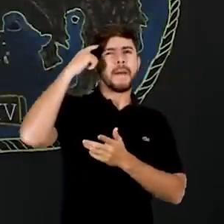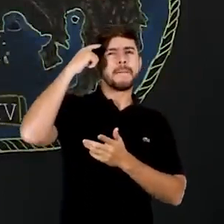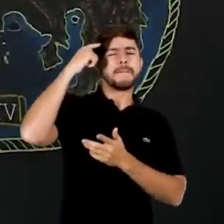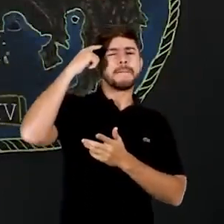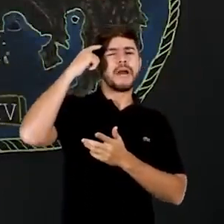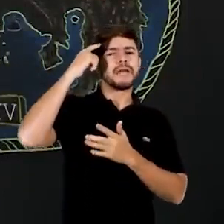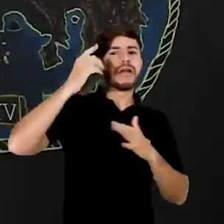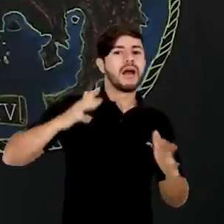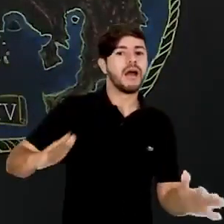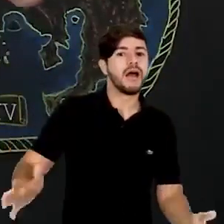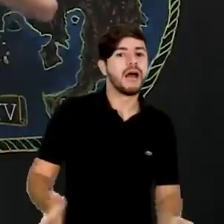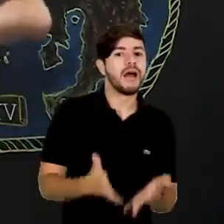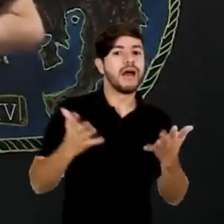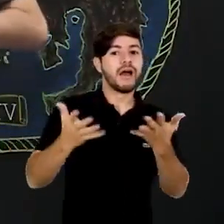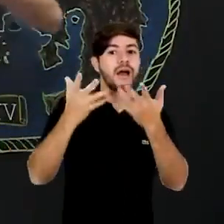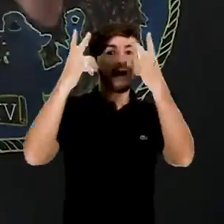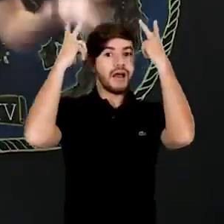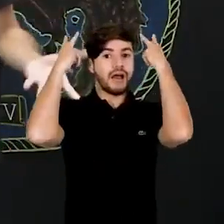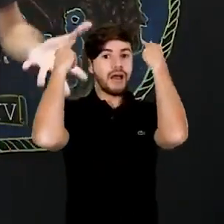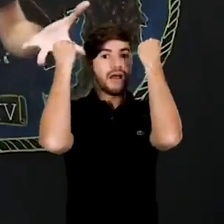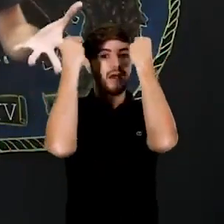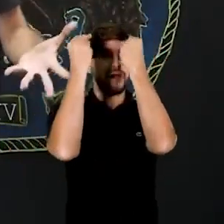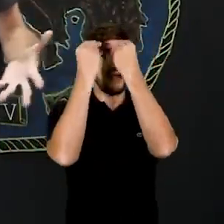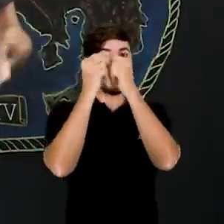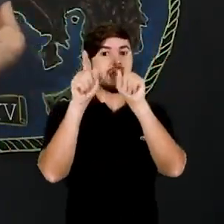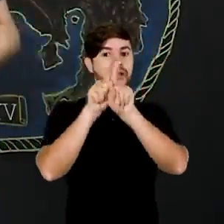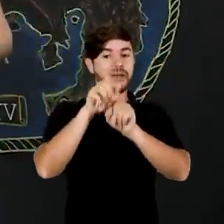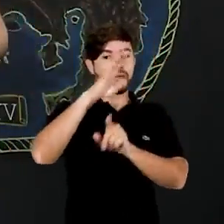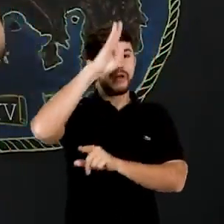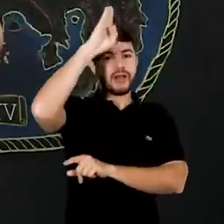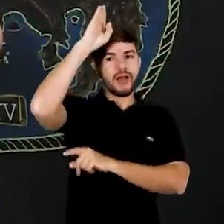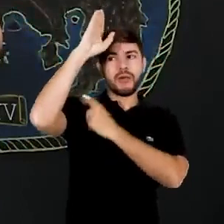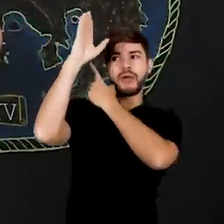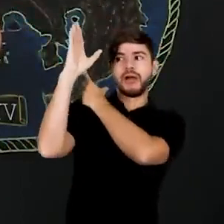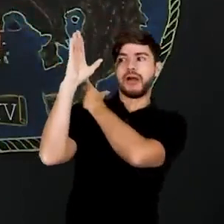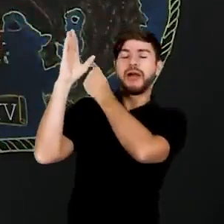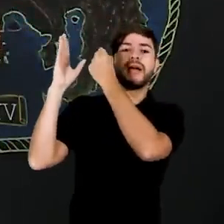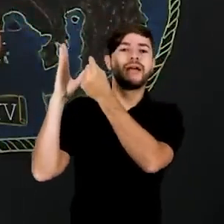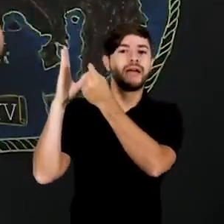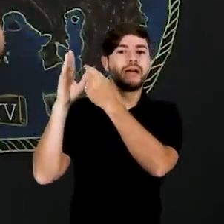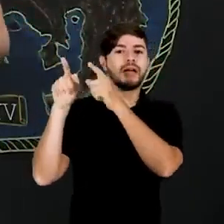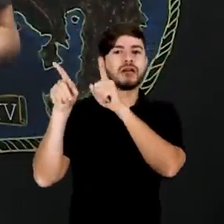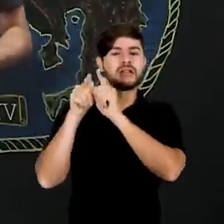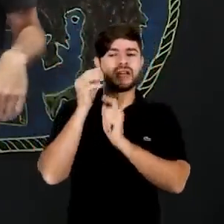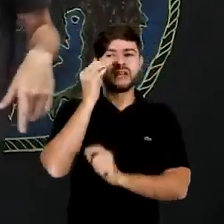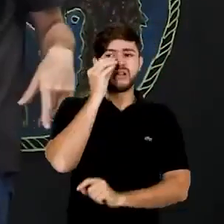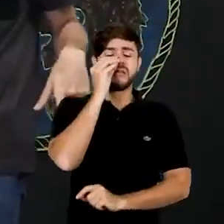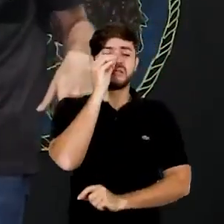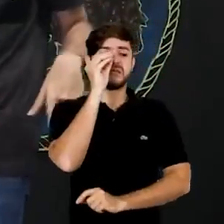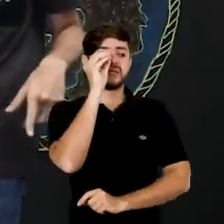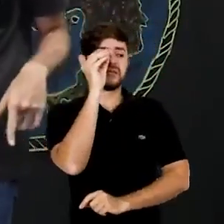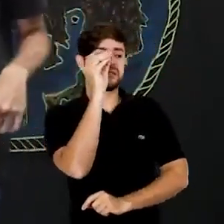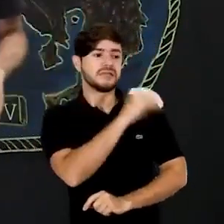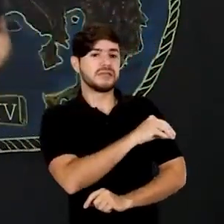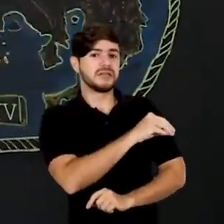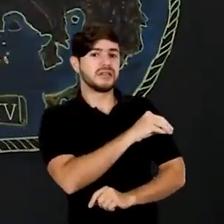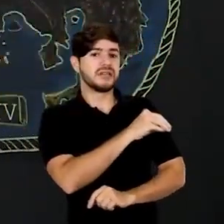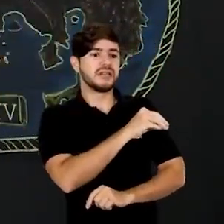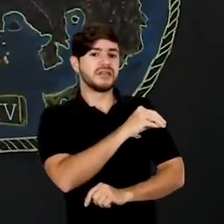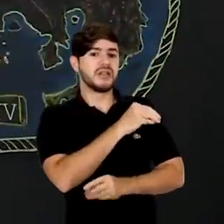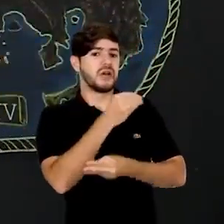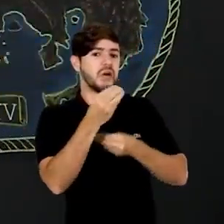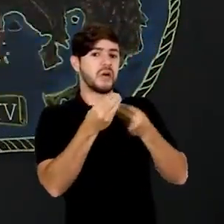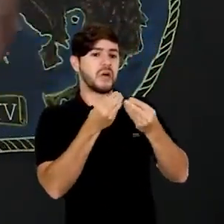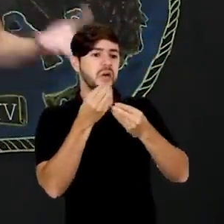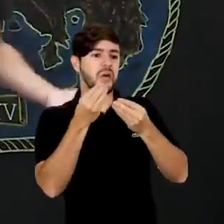da valorização lá de Grécia e de Roma, que era o passado que eles escolheram, uma rejeição daqueles valores medievais,